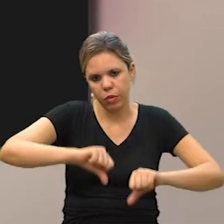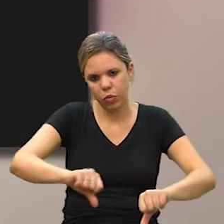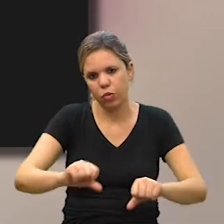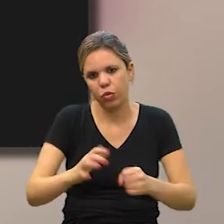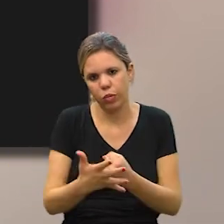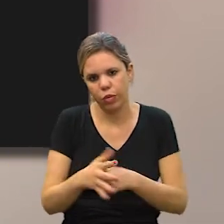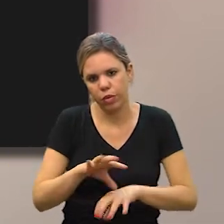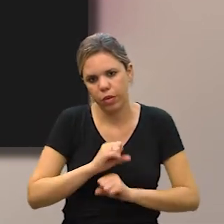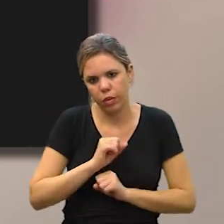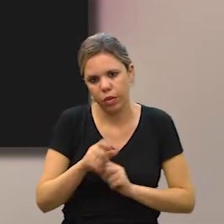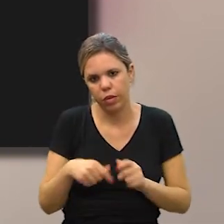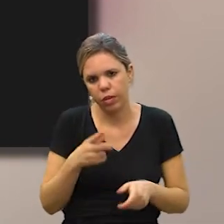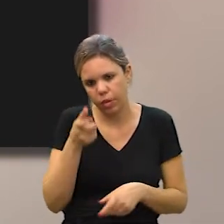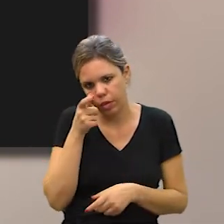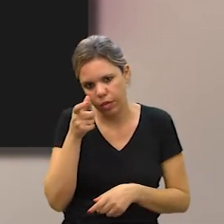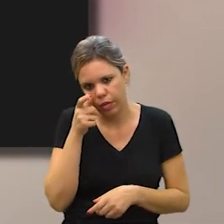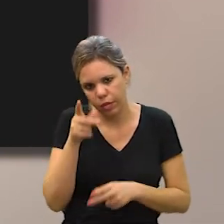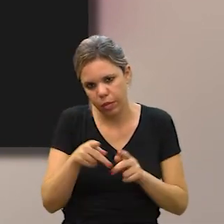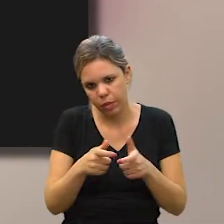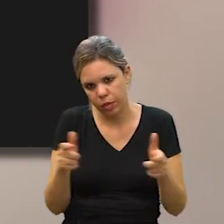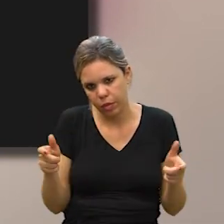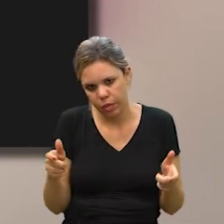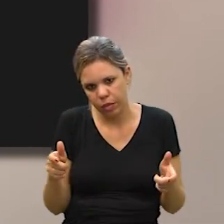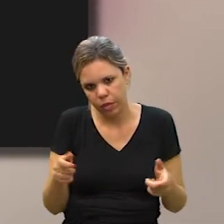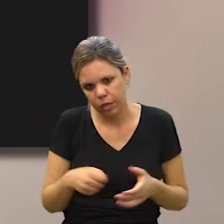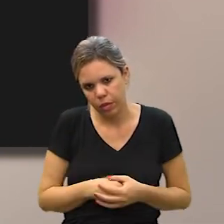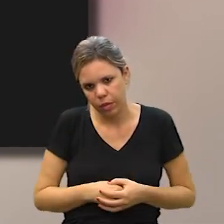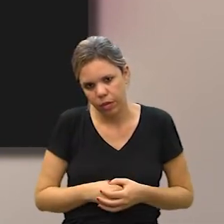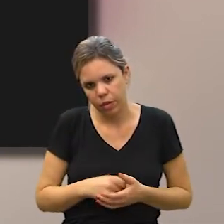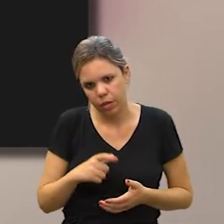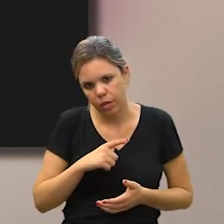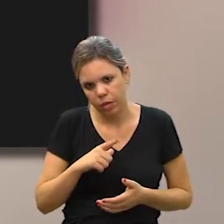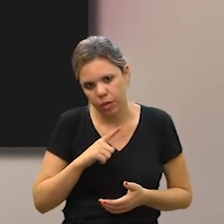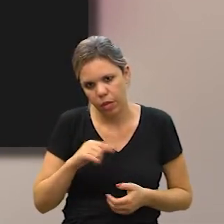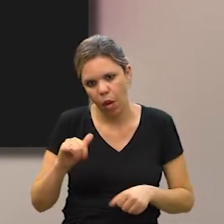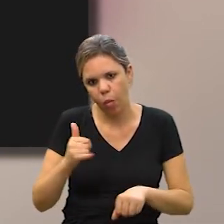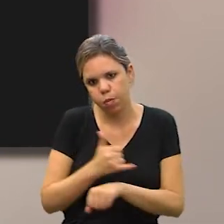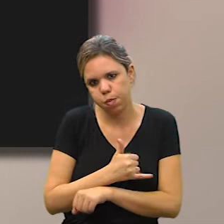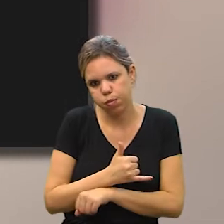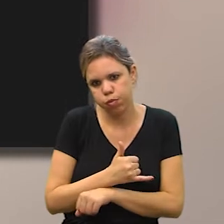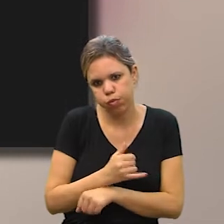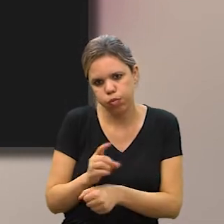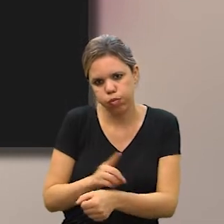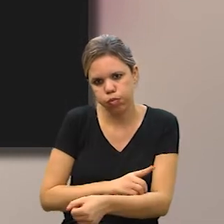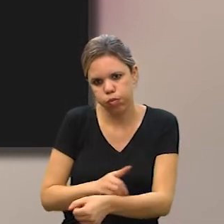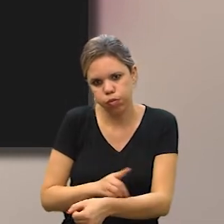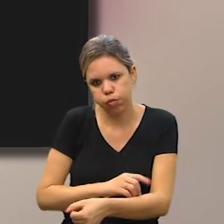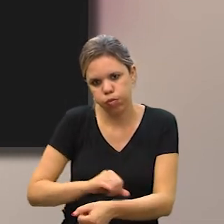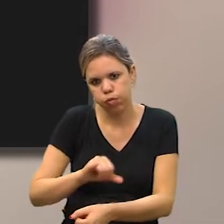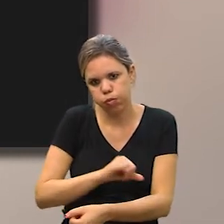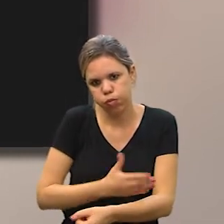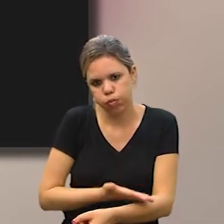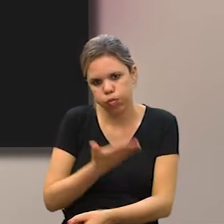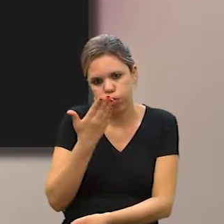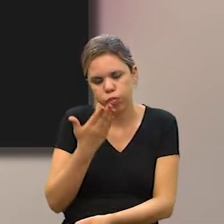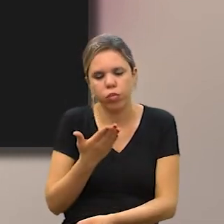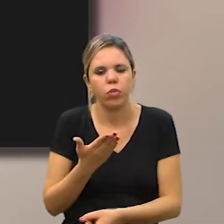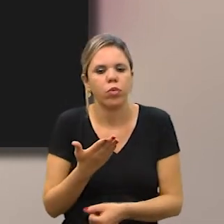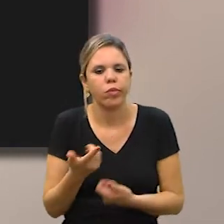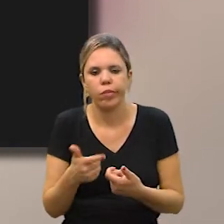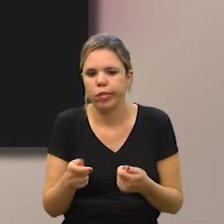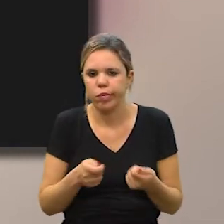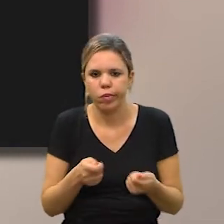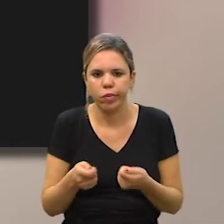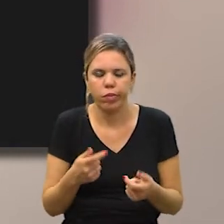do covid-19 que a gente tem visto só maior em quem tem obesidade diabetes e a pressão não